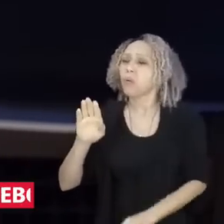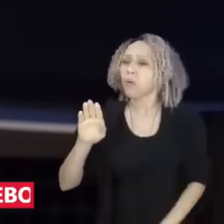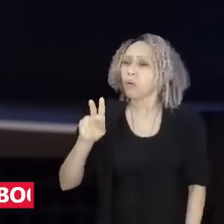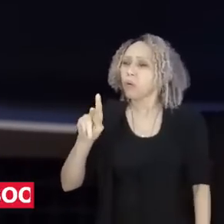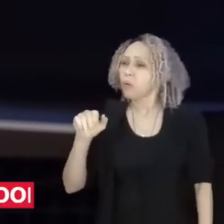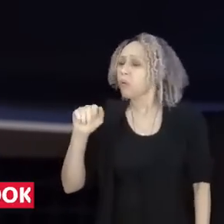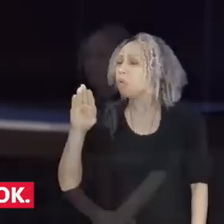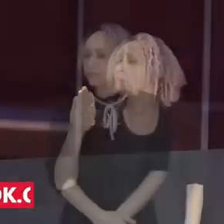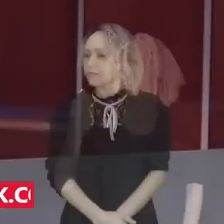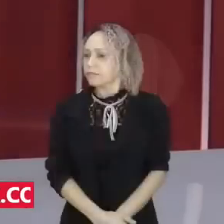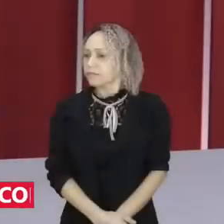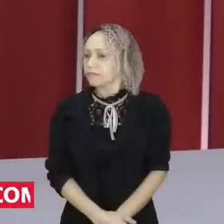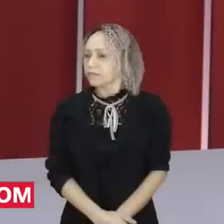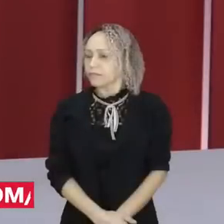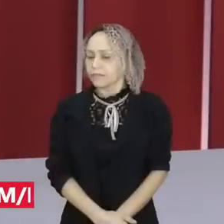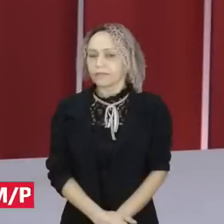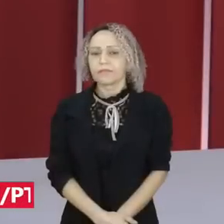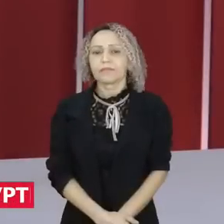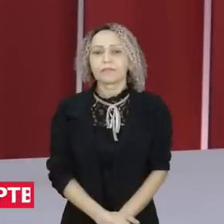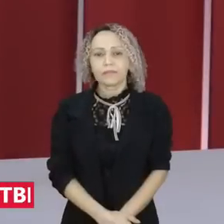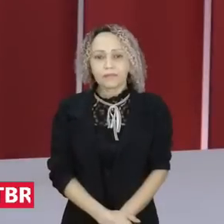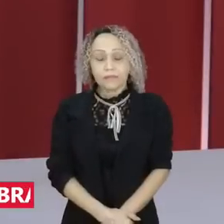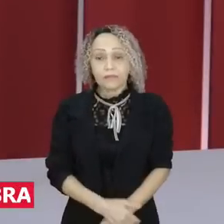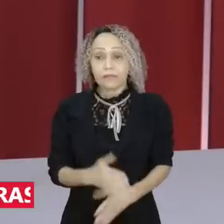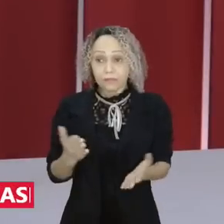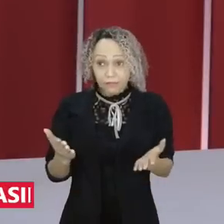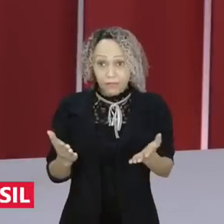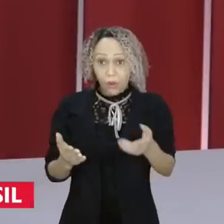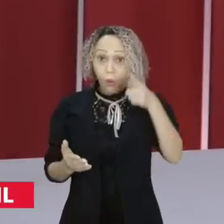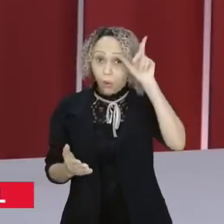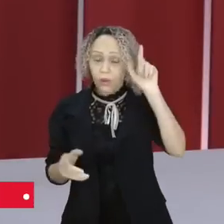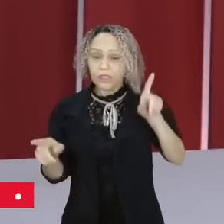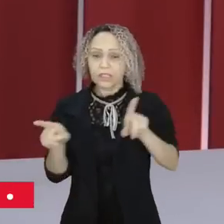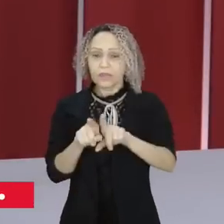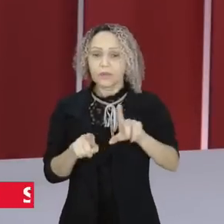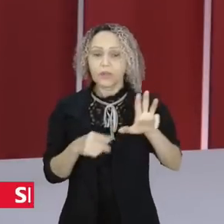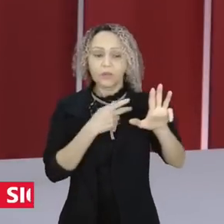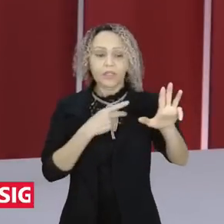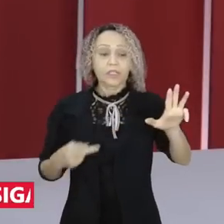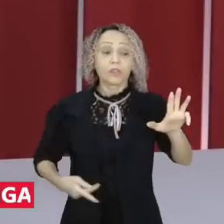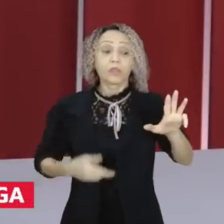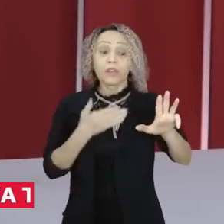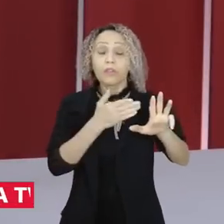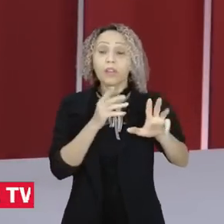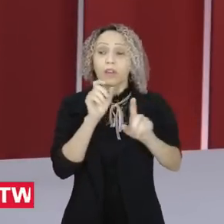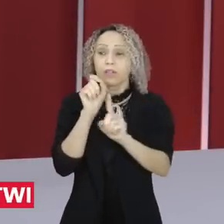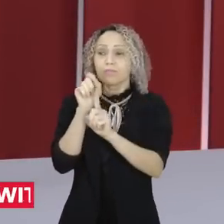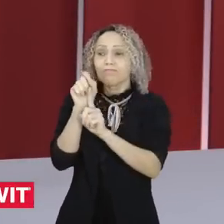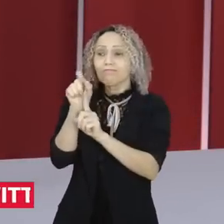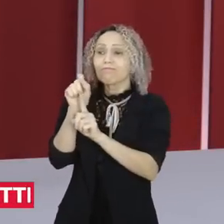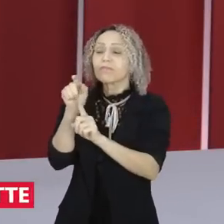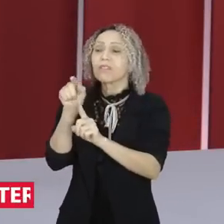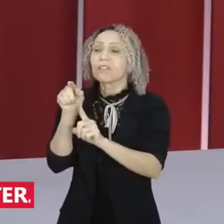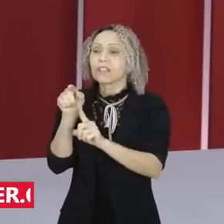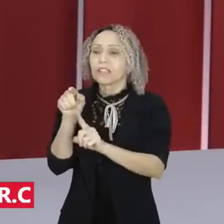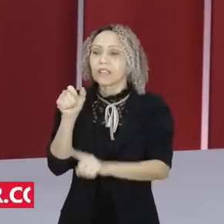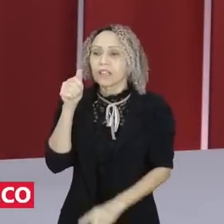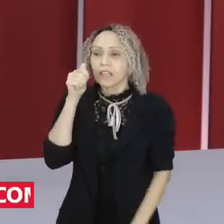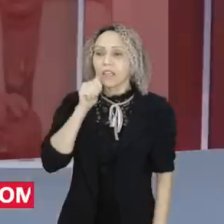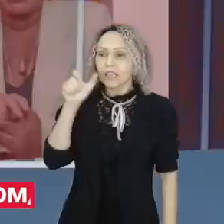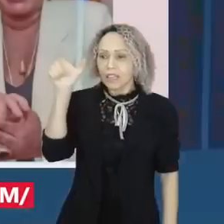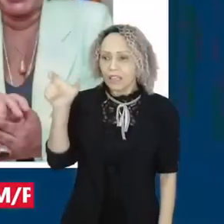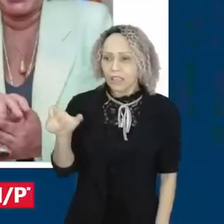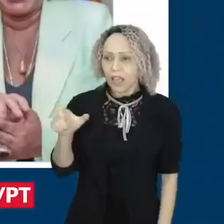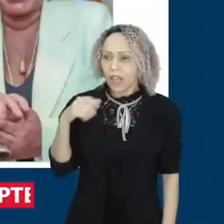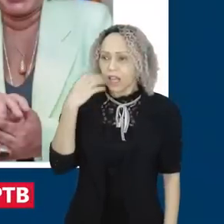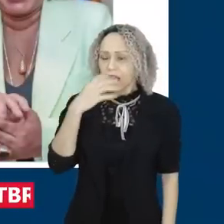povo trabalhador desse país. E ainda ontem, o presidente Lula revelou pelo Twitter que a cantora Margareth